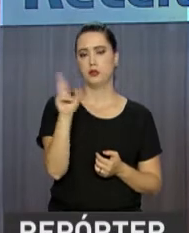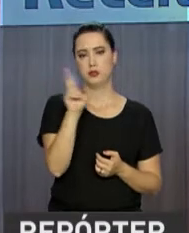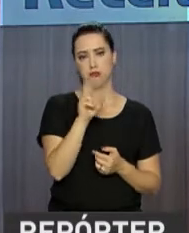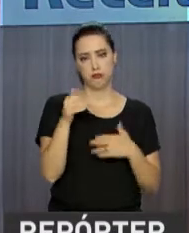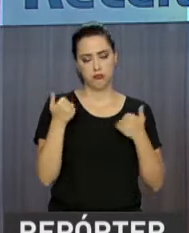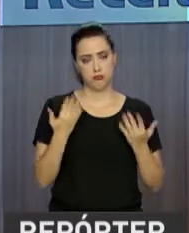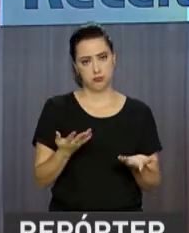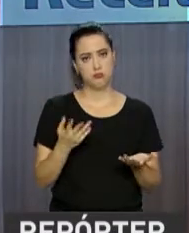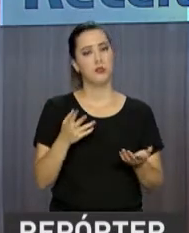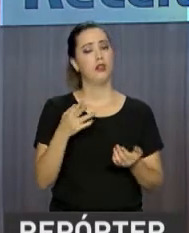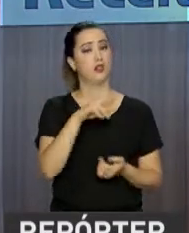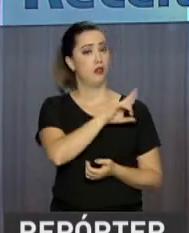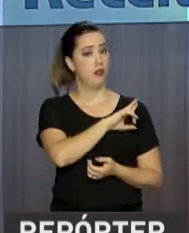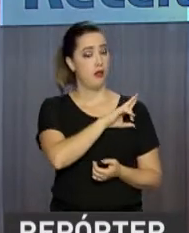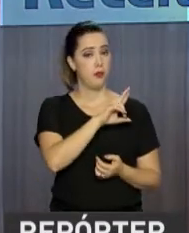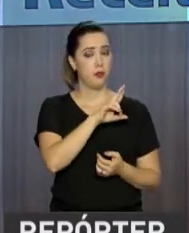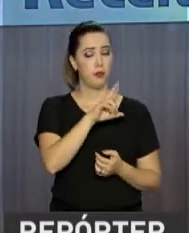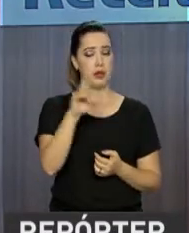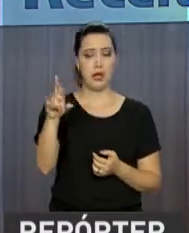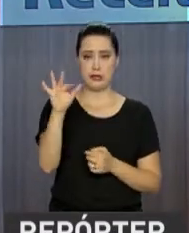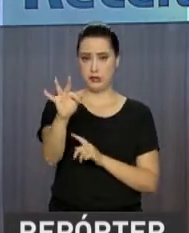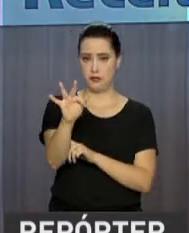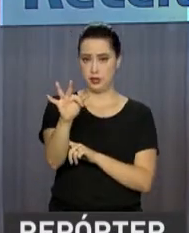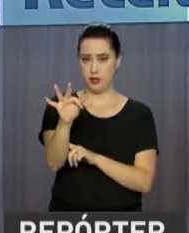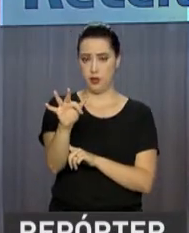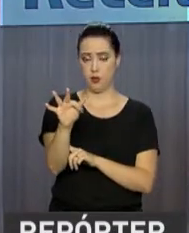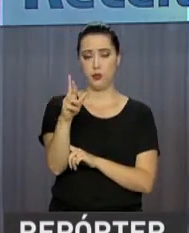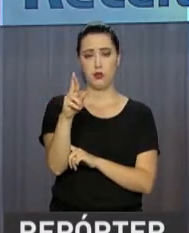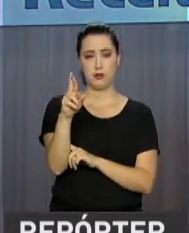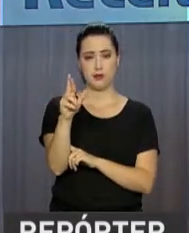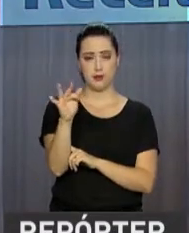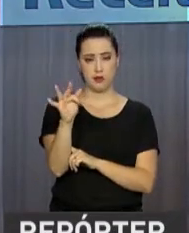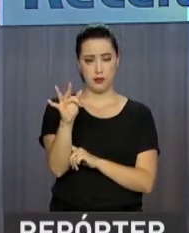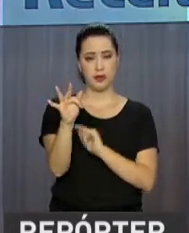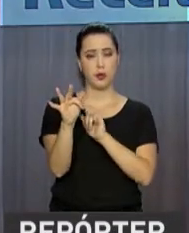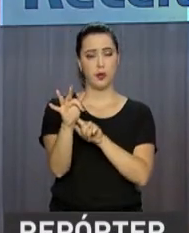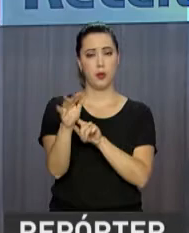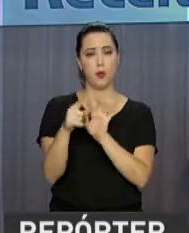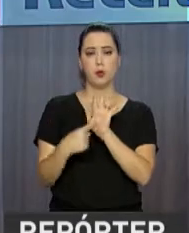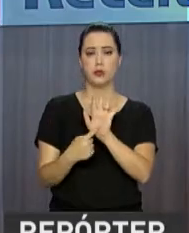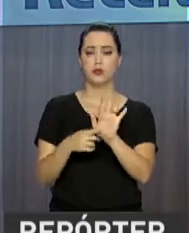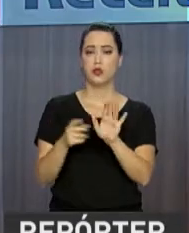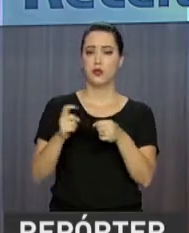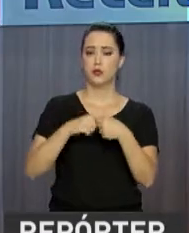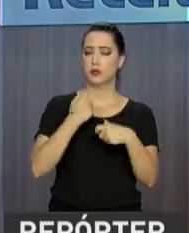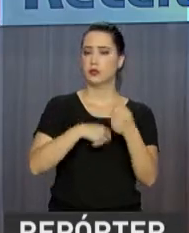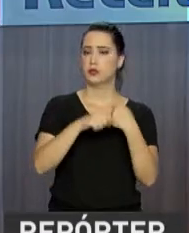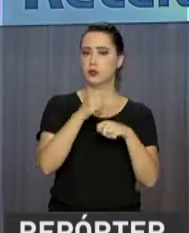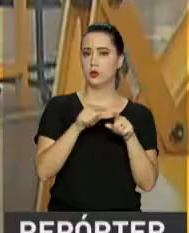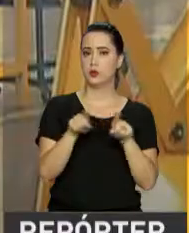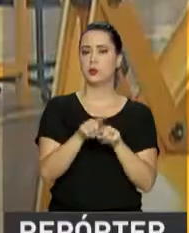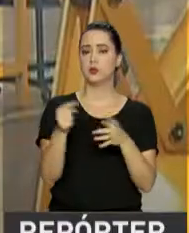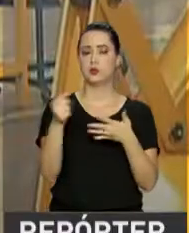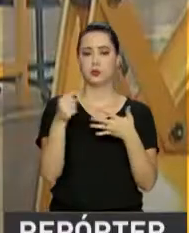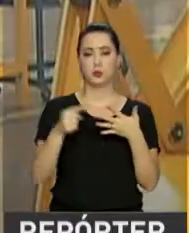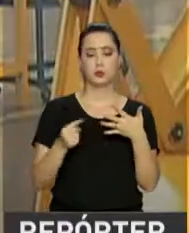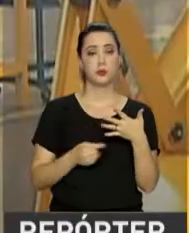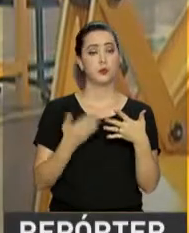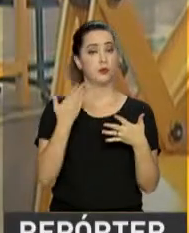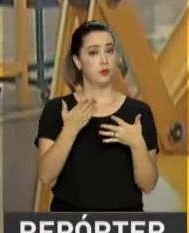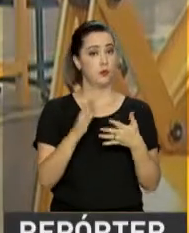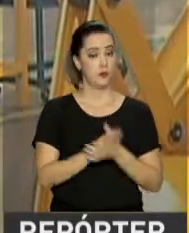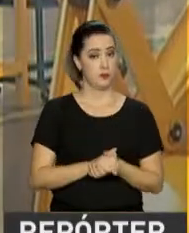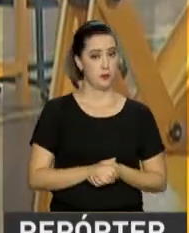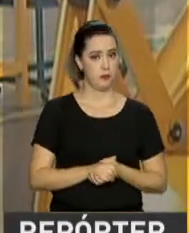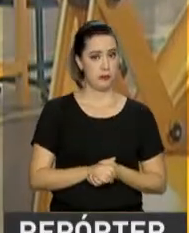pra receita federal além da recuperação da economia outros fatores contribuíram para o resultado entre eles